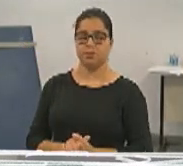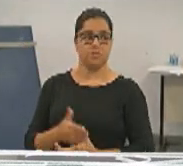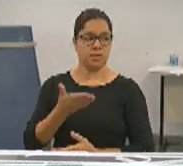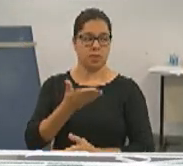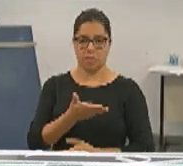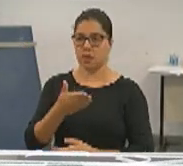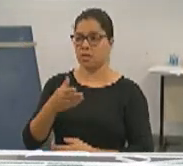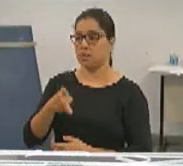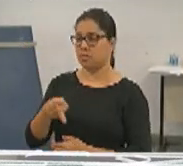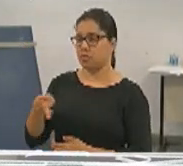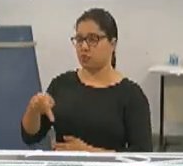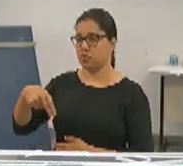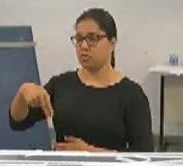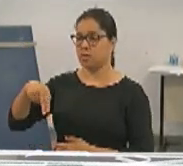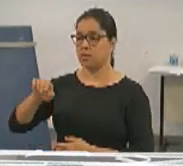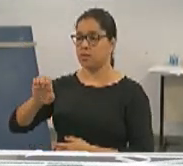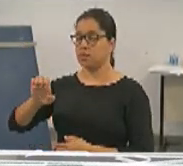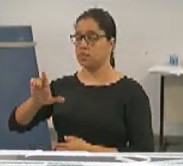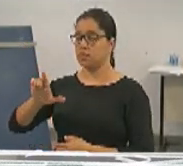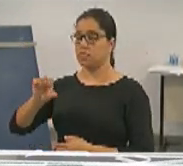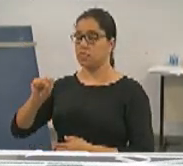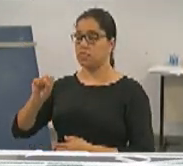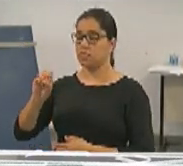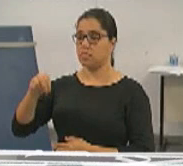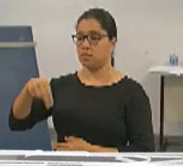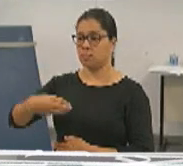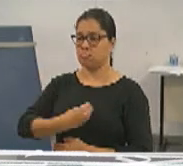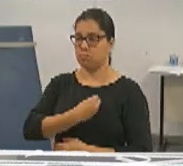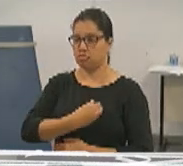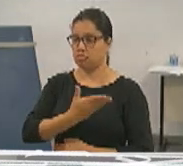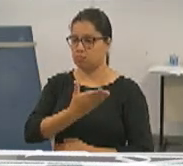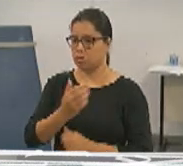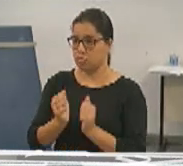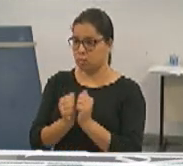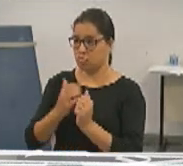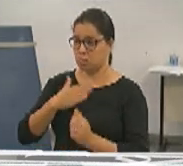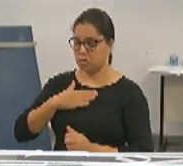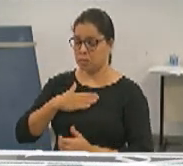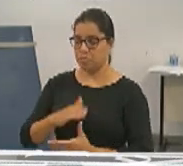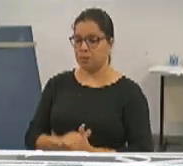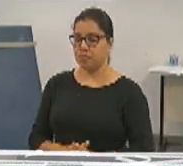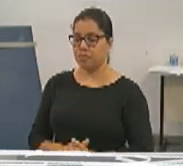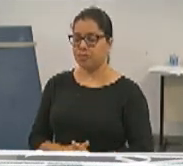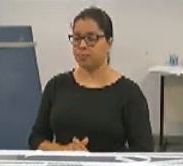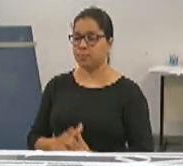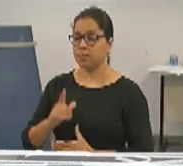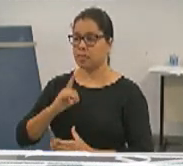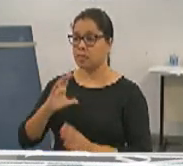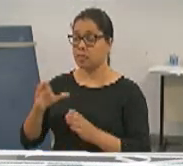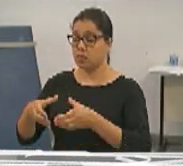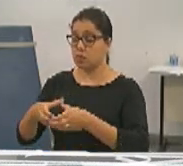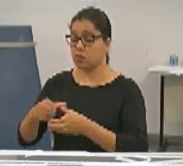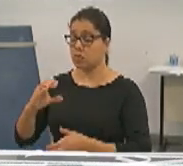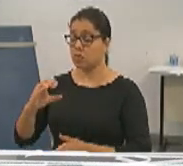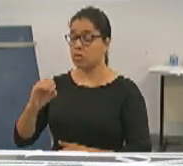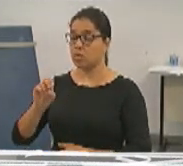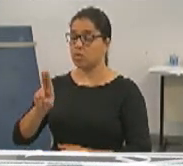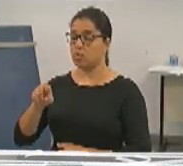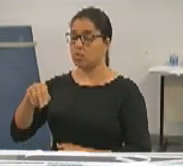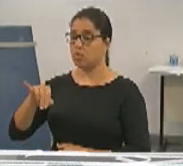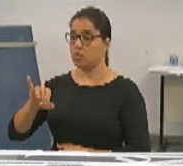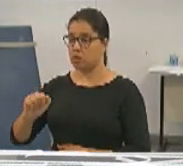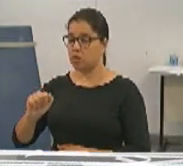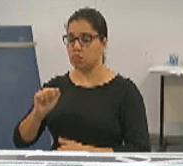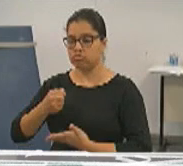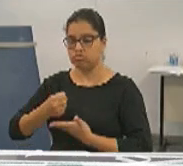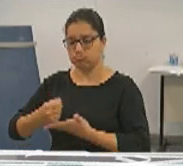Né? Houve uma votação, né, expressiva de uma parte, né, do COUNE apoiando essa iniciativa, por